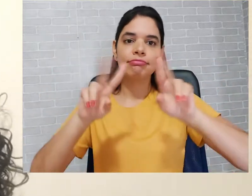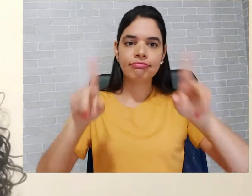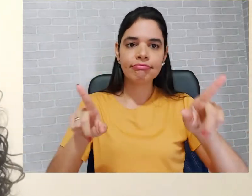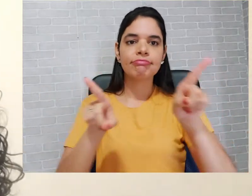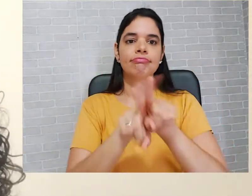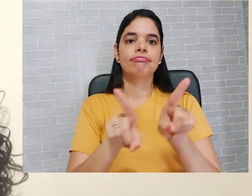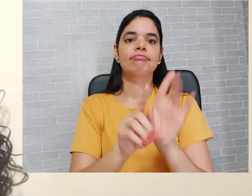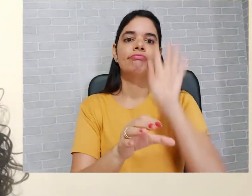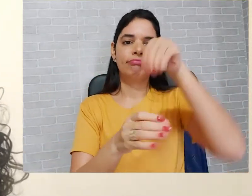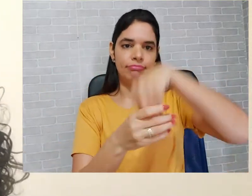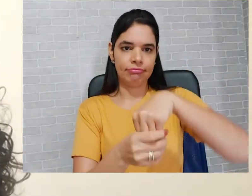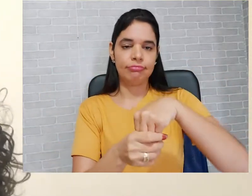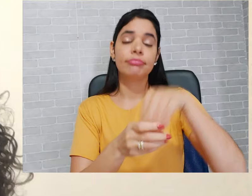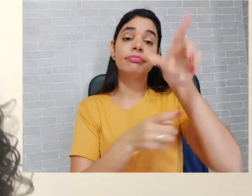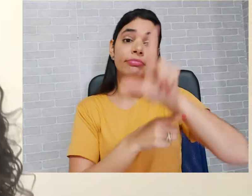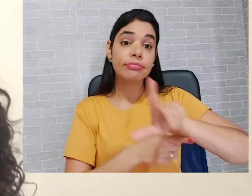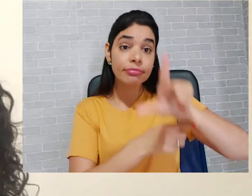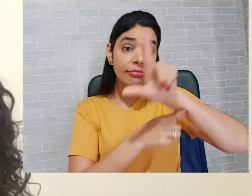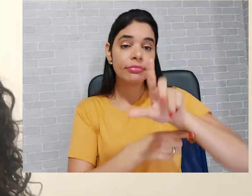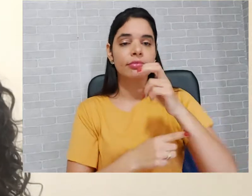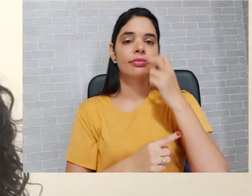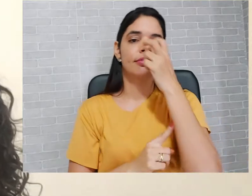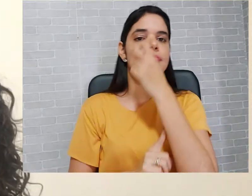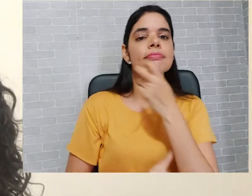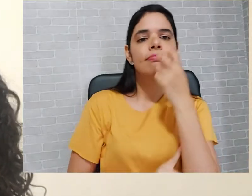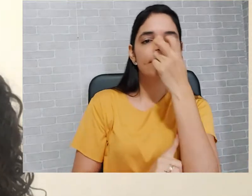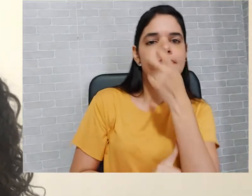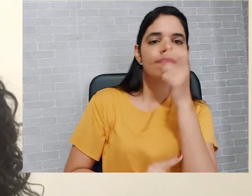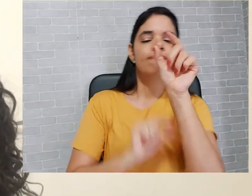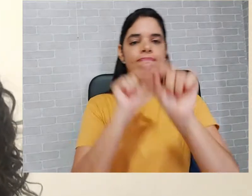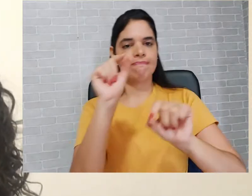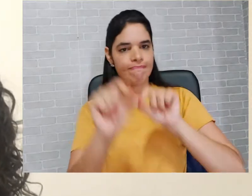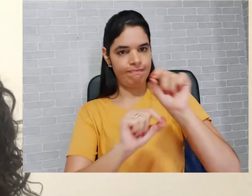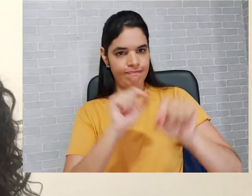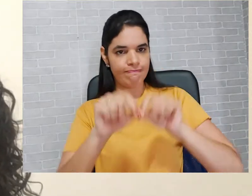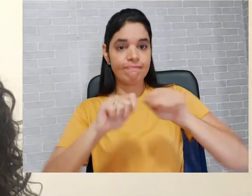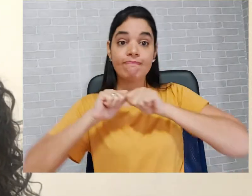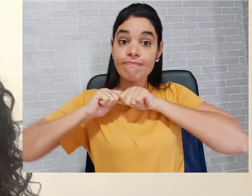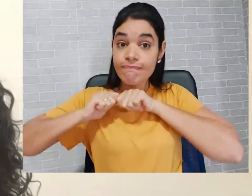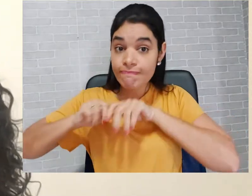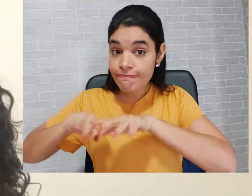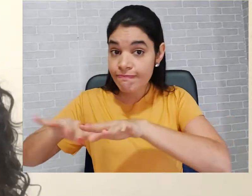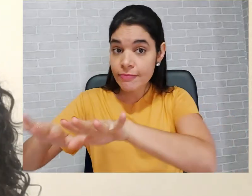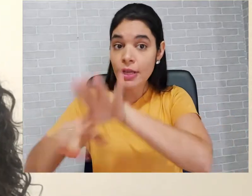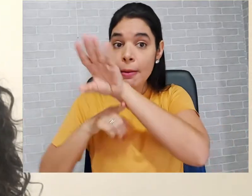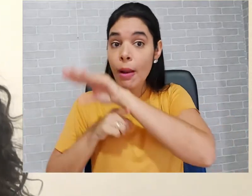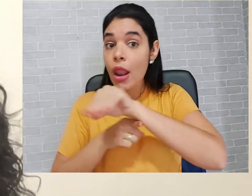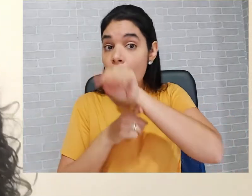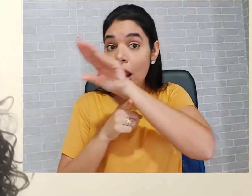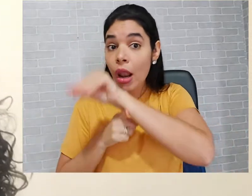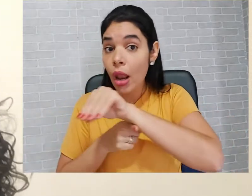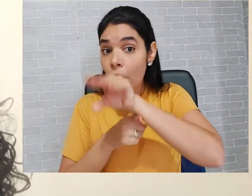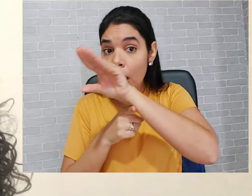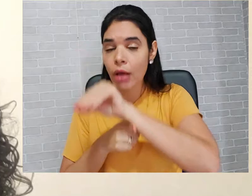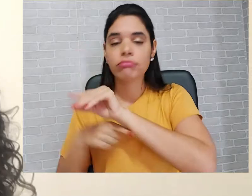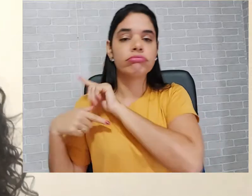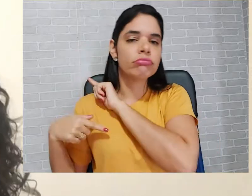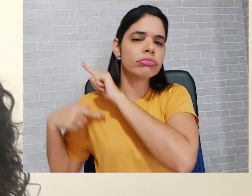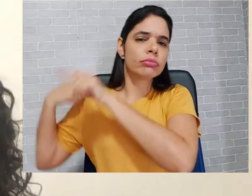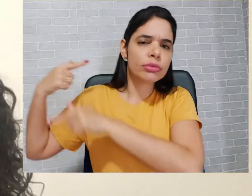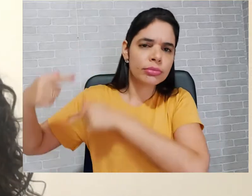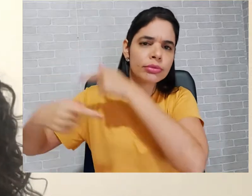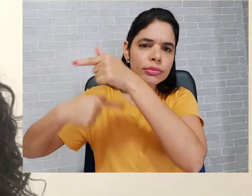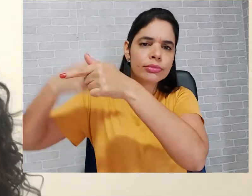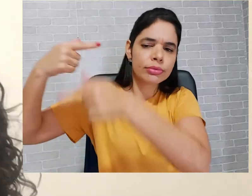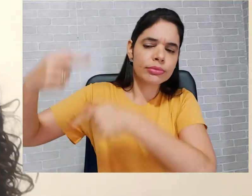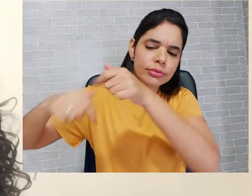ameríndias. Então, essas literaturas orais, elas são transmitidas oralmente, de